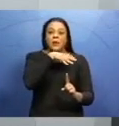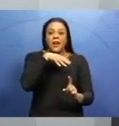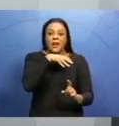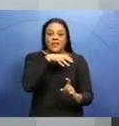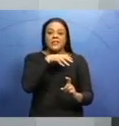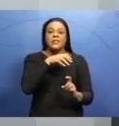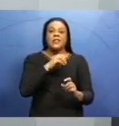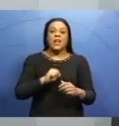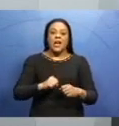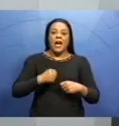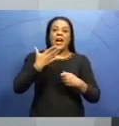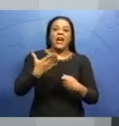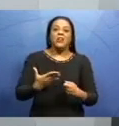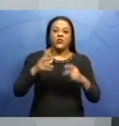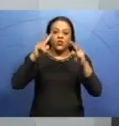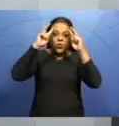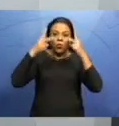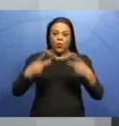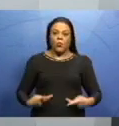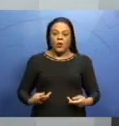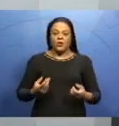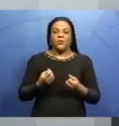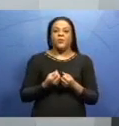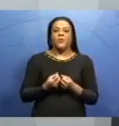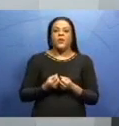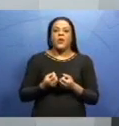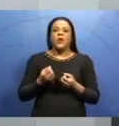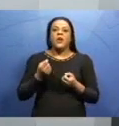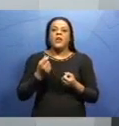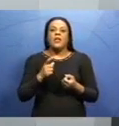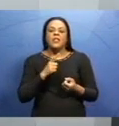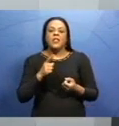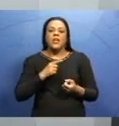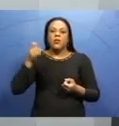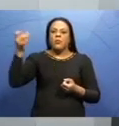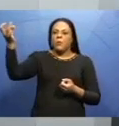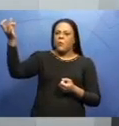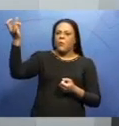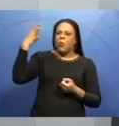humanos e que ilustram um preceito moral.